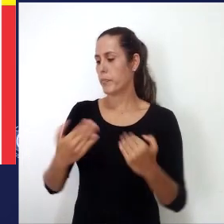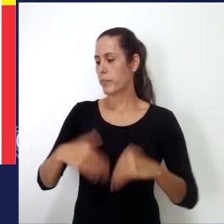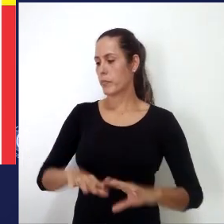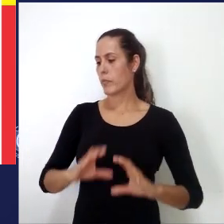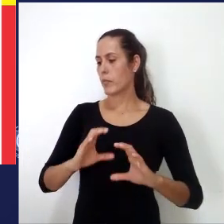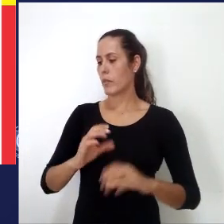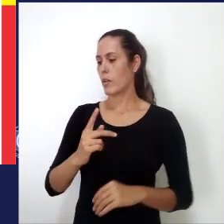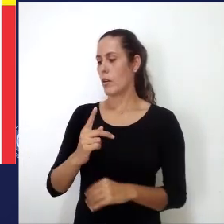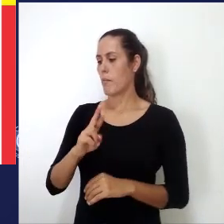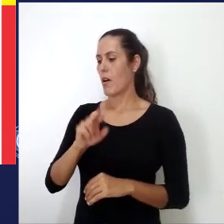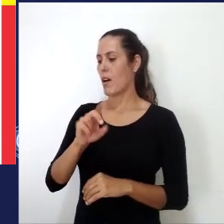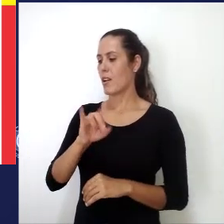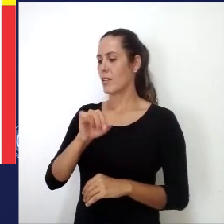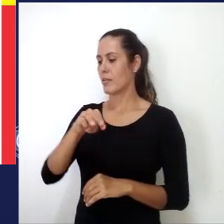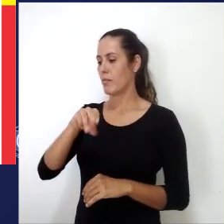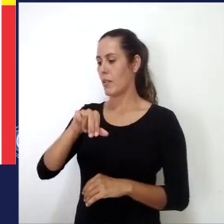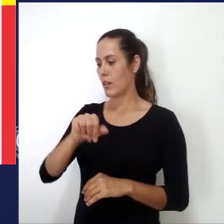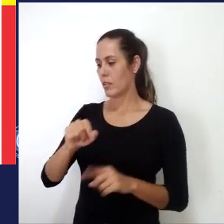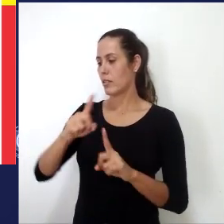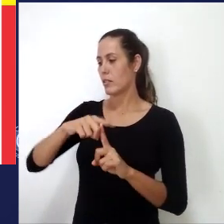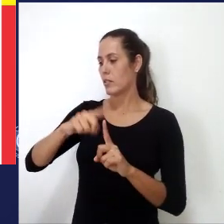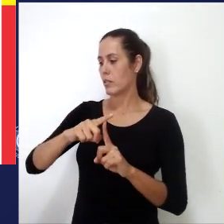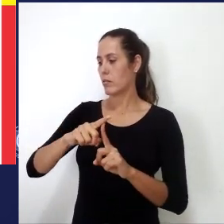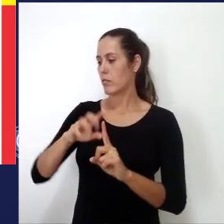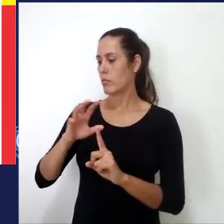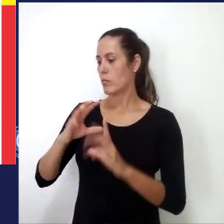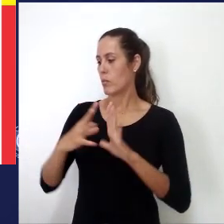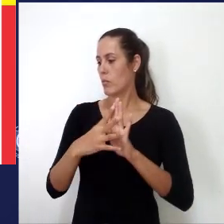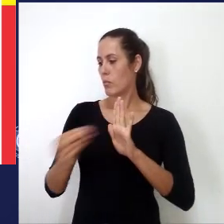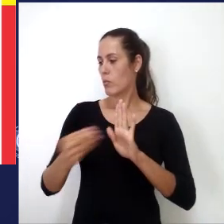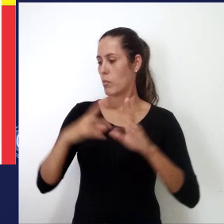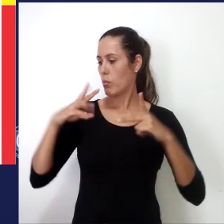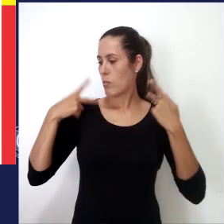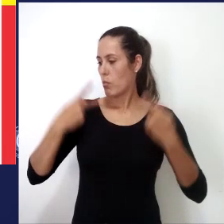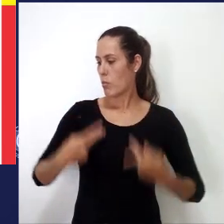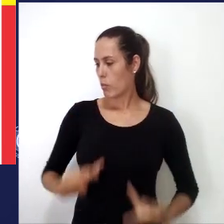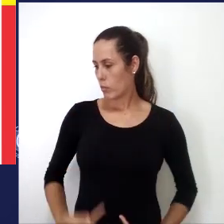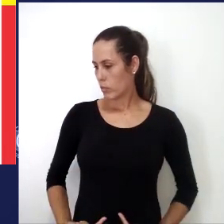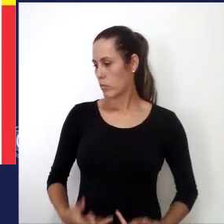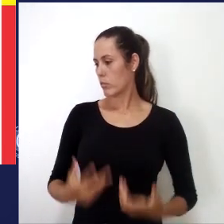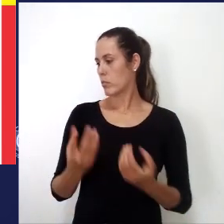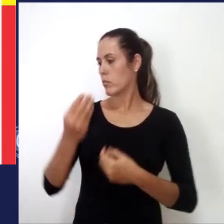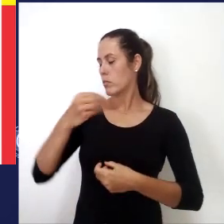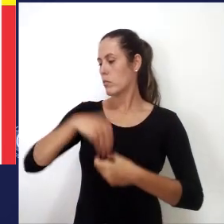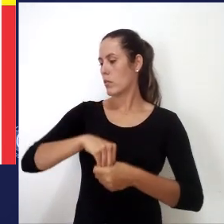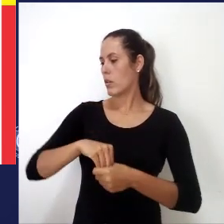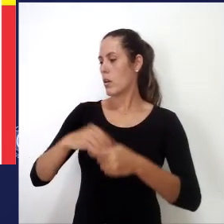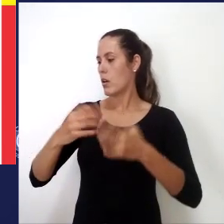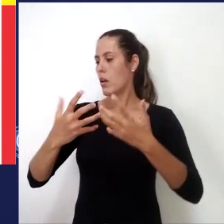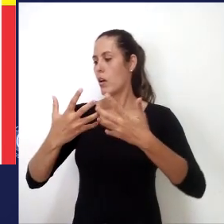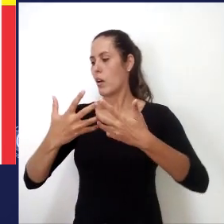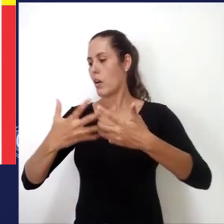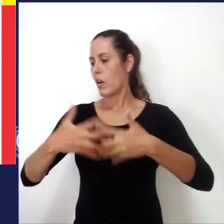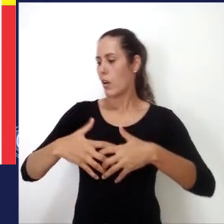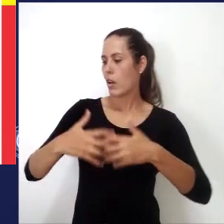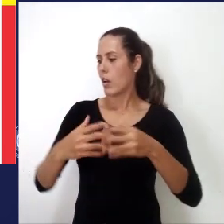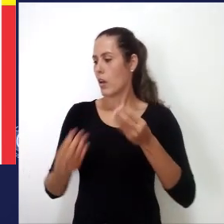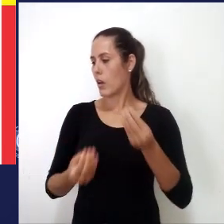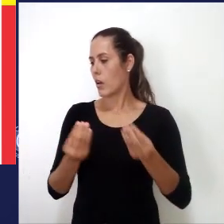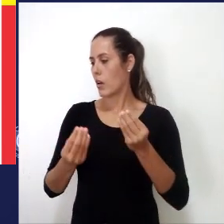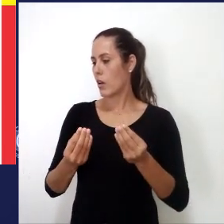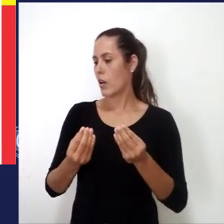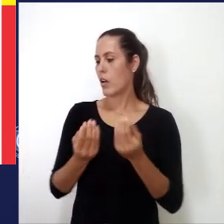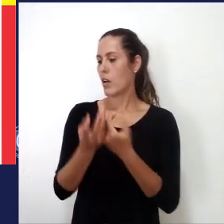na realidade, se trata de um fruto de um modelo humanista que ele é memicista,